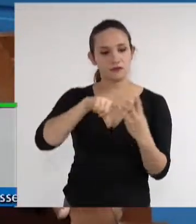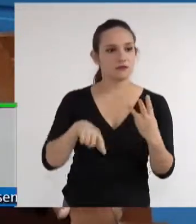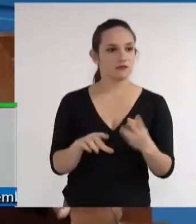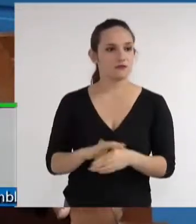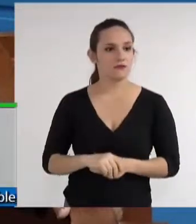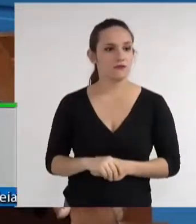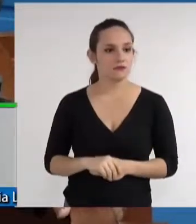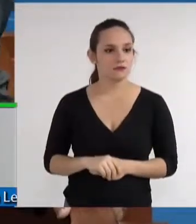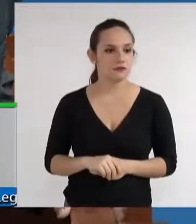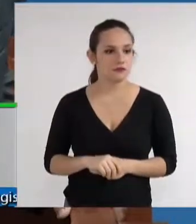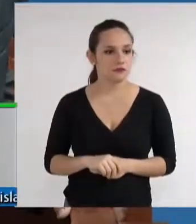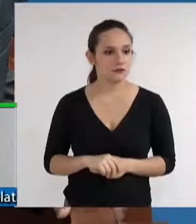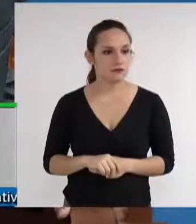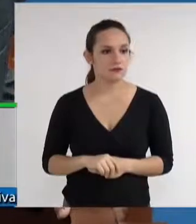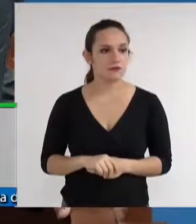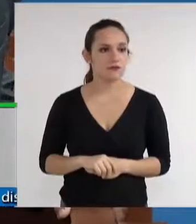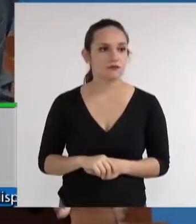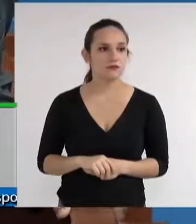não.